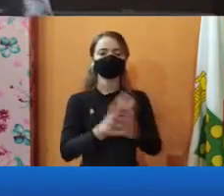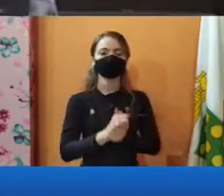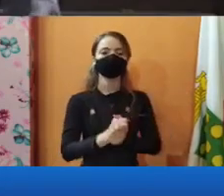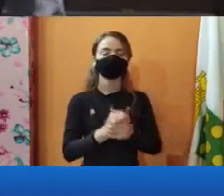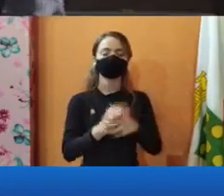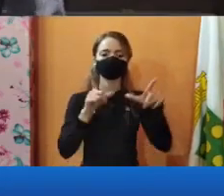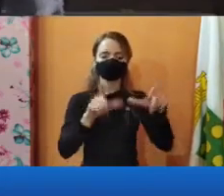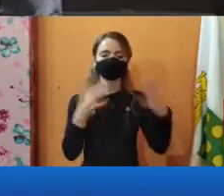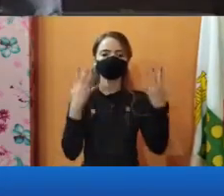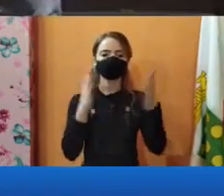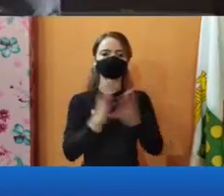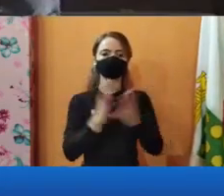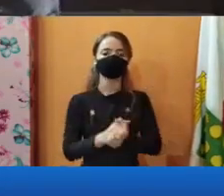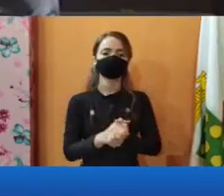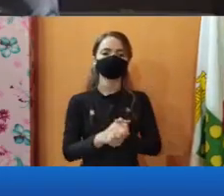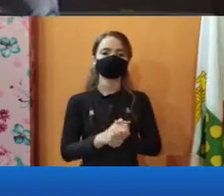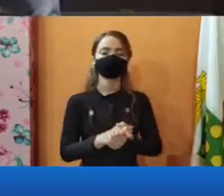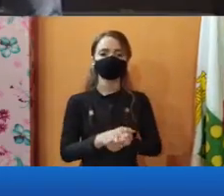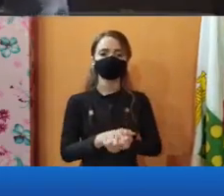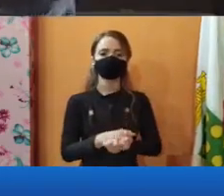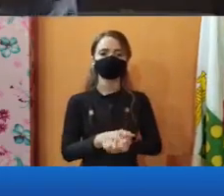Recebendo aí a sua homenagem das mãos